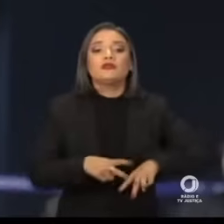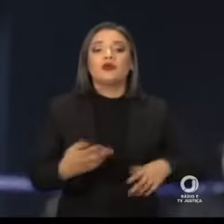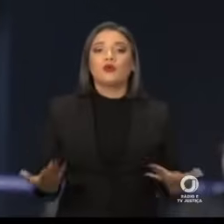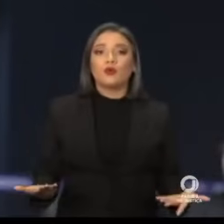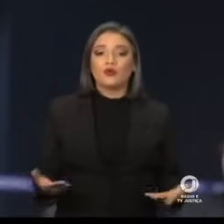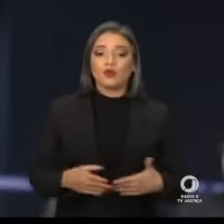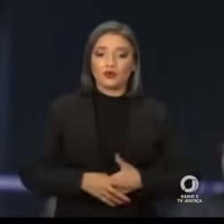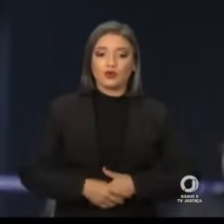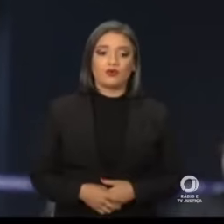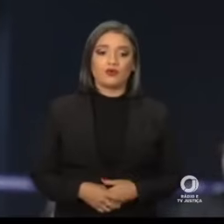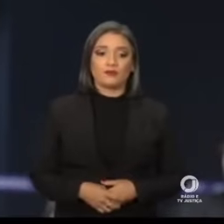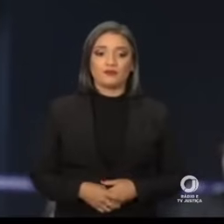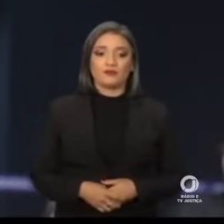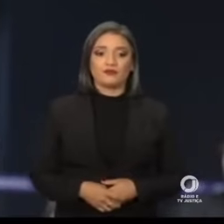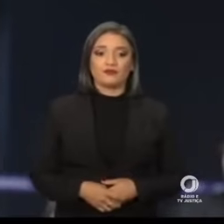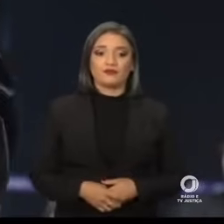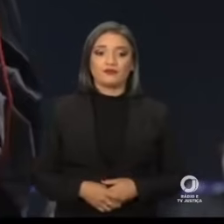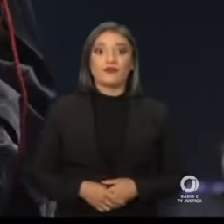Mas eu vou adiante.